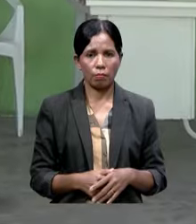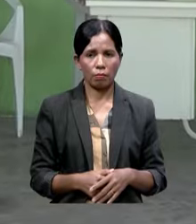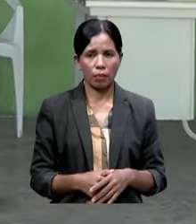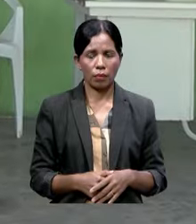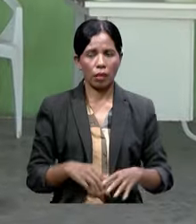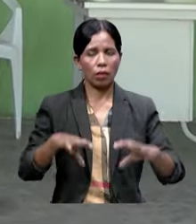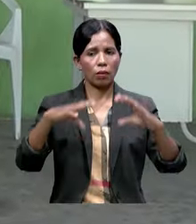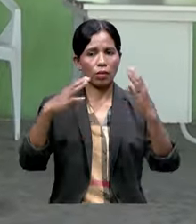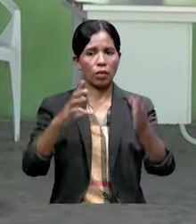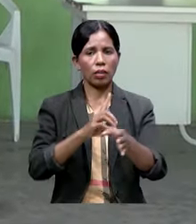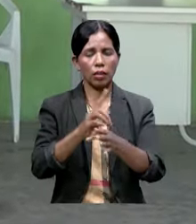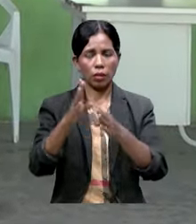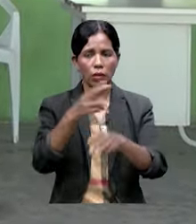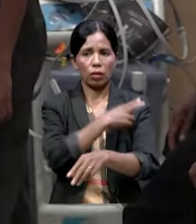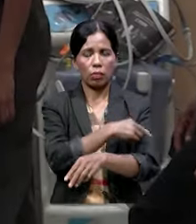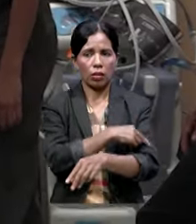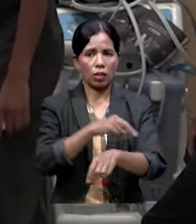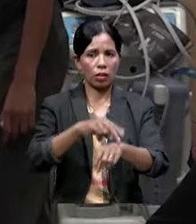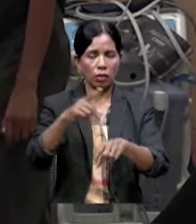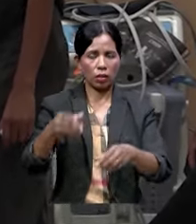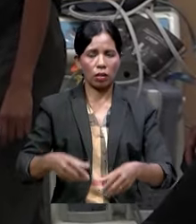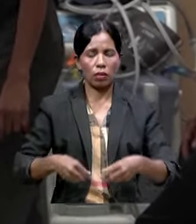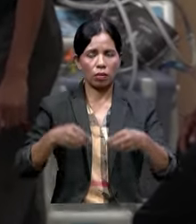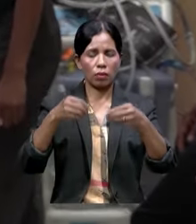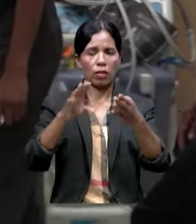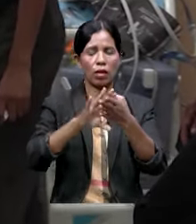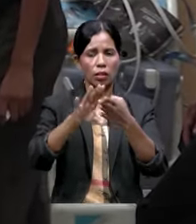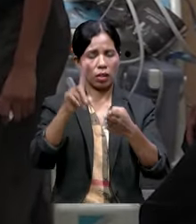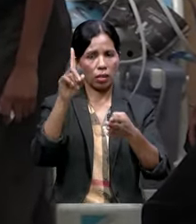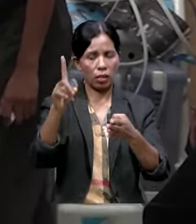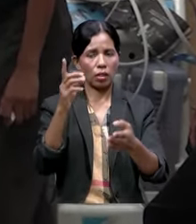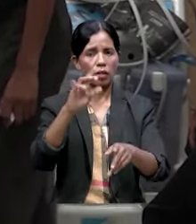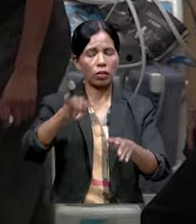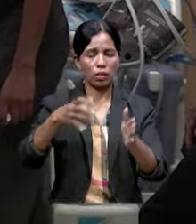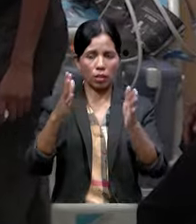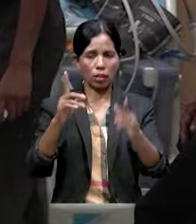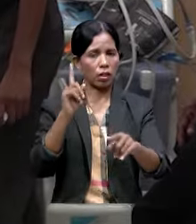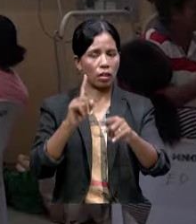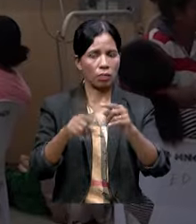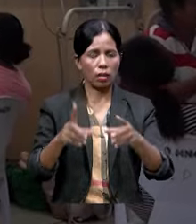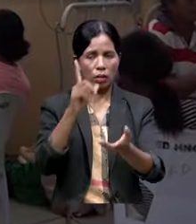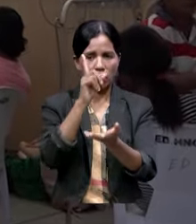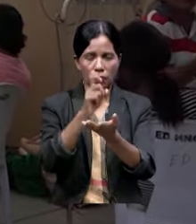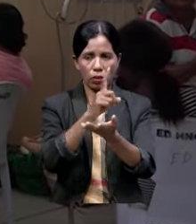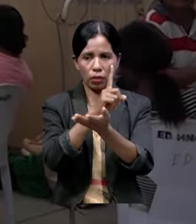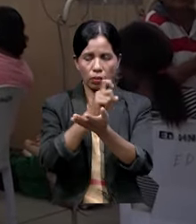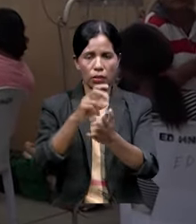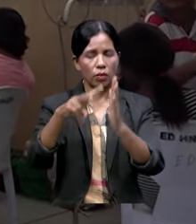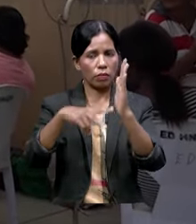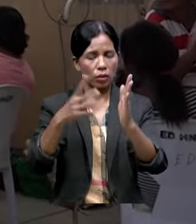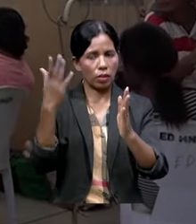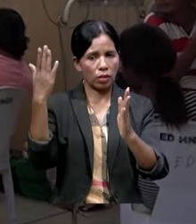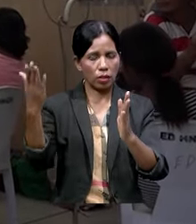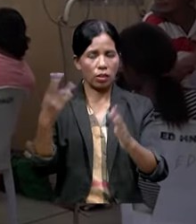Conselho Diretivo Hospital Nacional Guido Valadares asai circular interna ida, hori bandu jornalista sira la bele asai fotografia no filmagem e